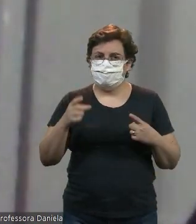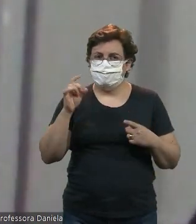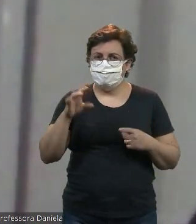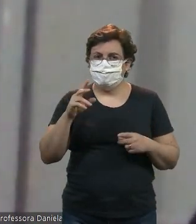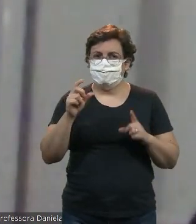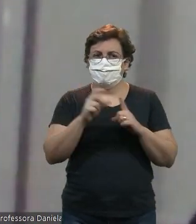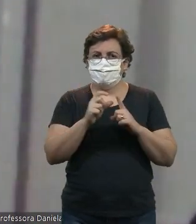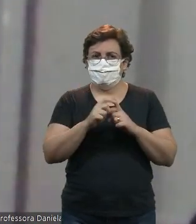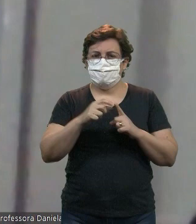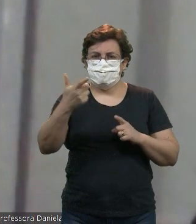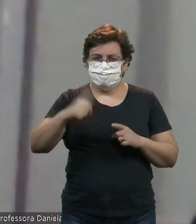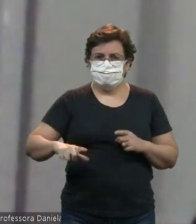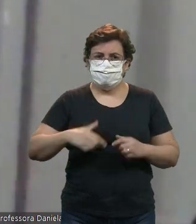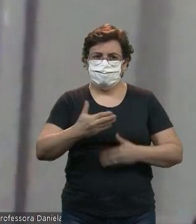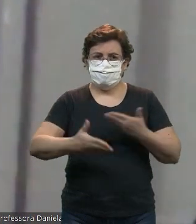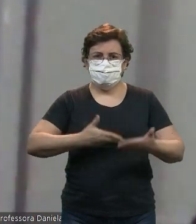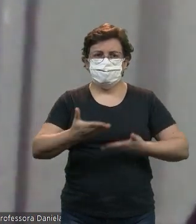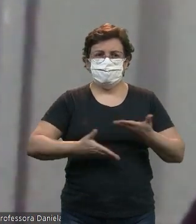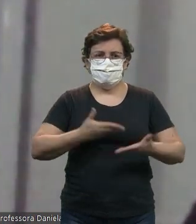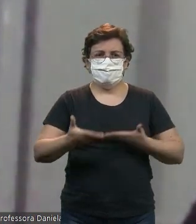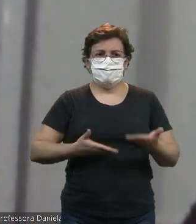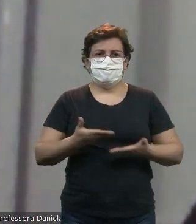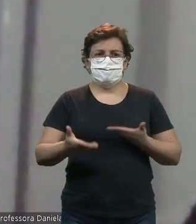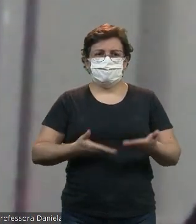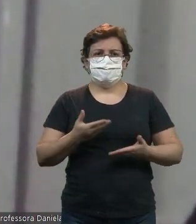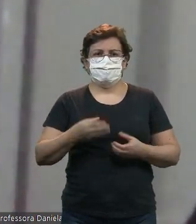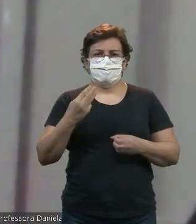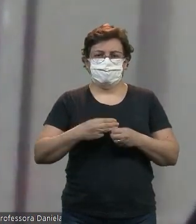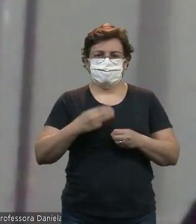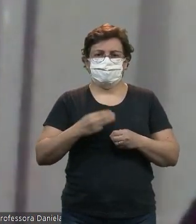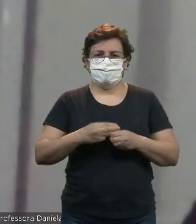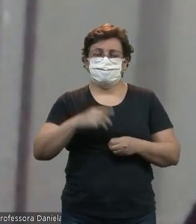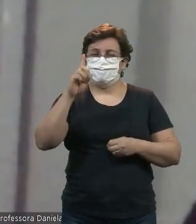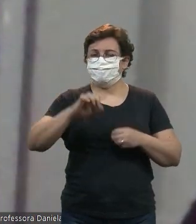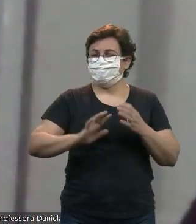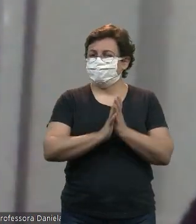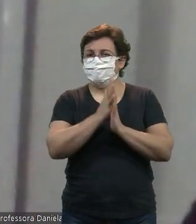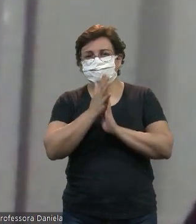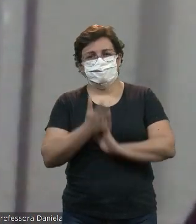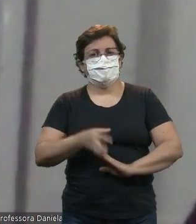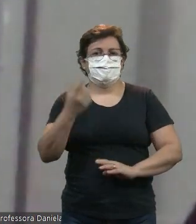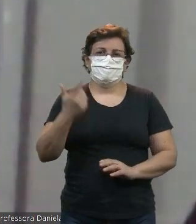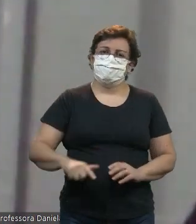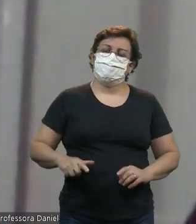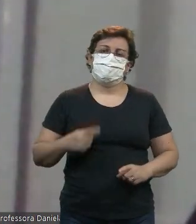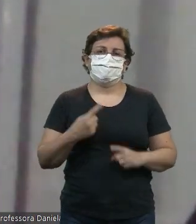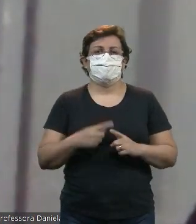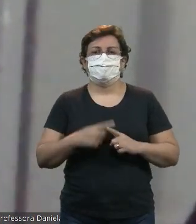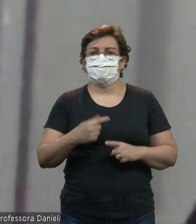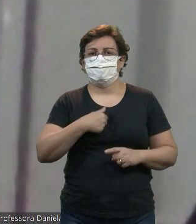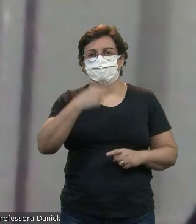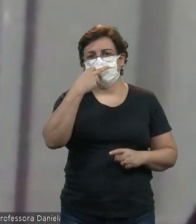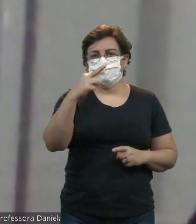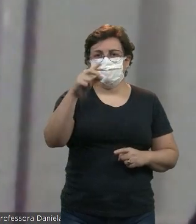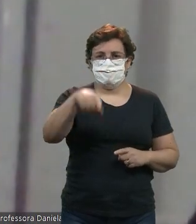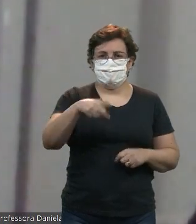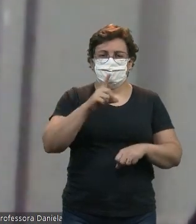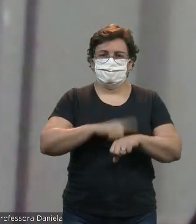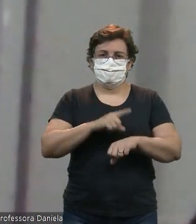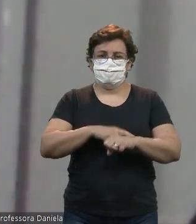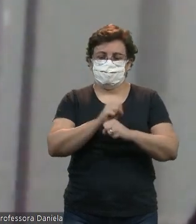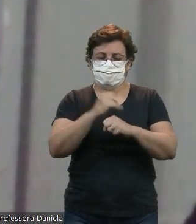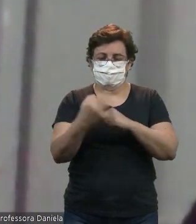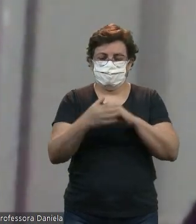que, novamente, os servidores municipais é que são assolados aí novamente, porque eu vejo que nesse momento de pandemia,